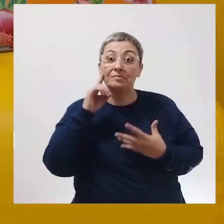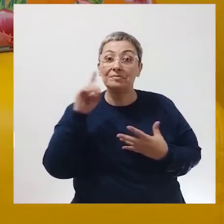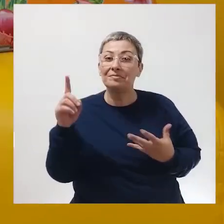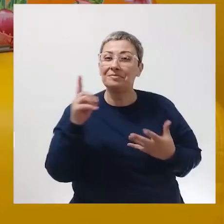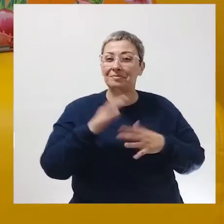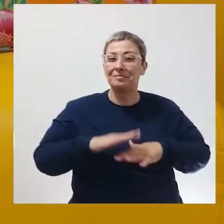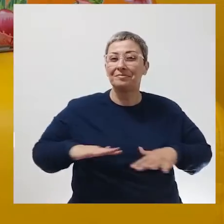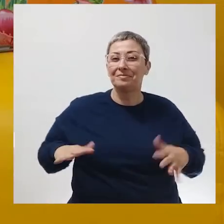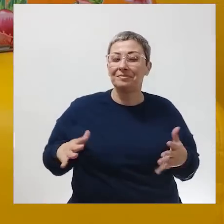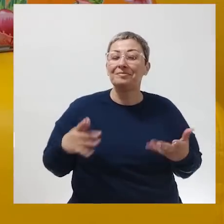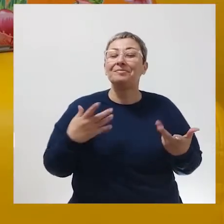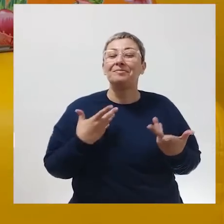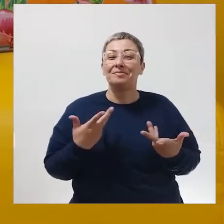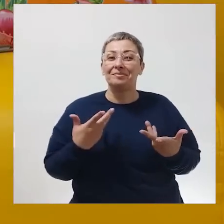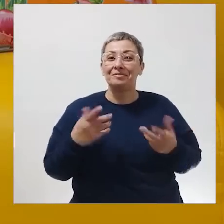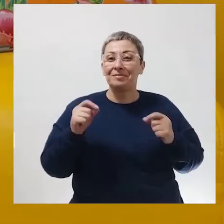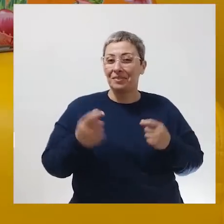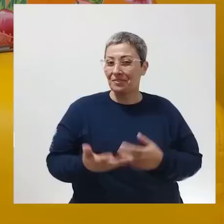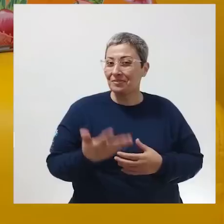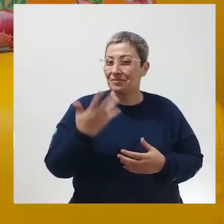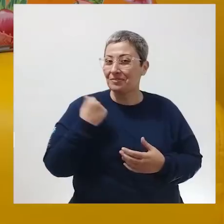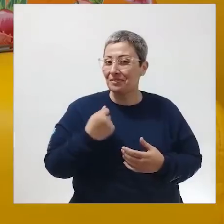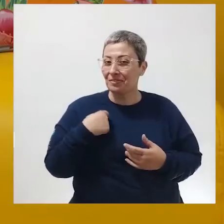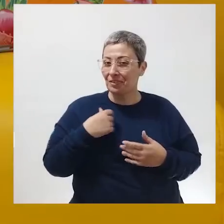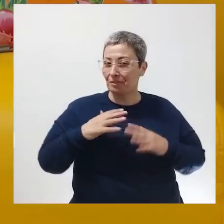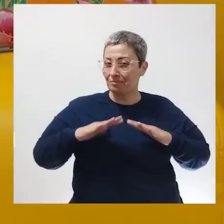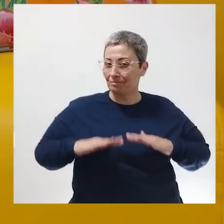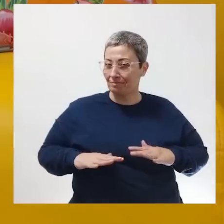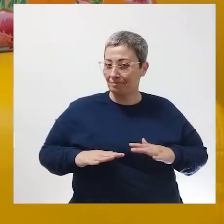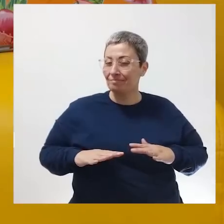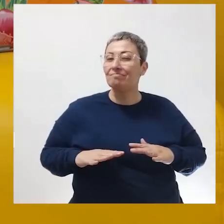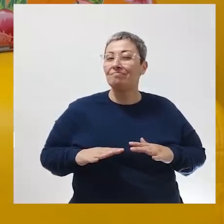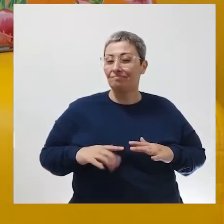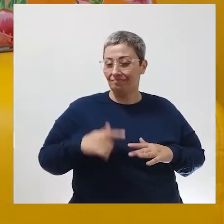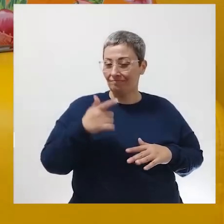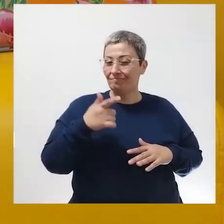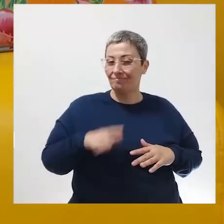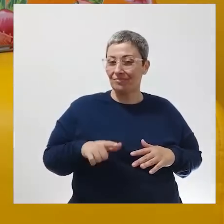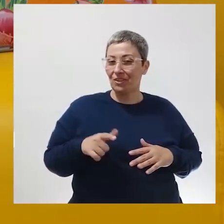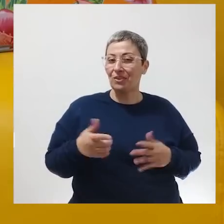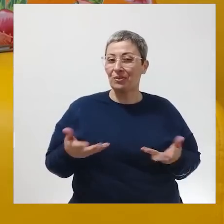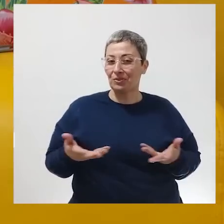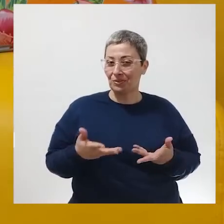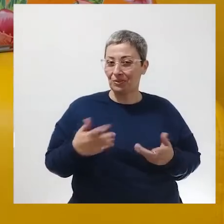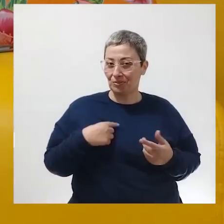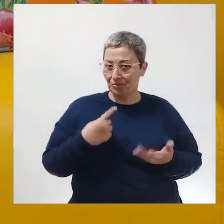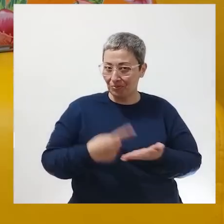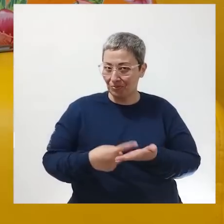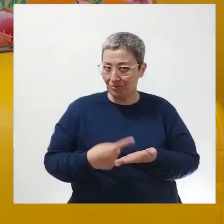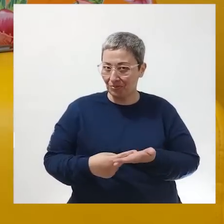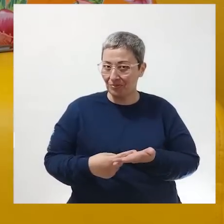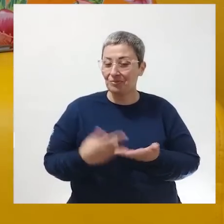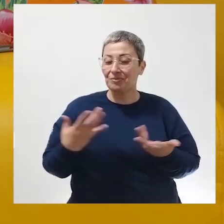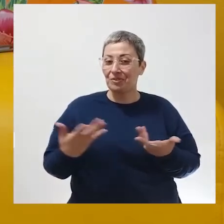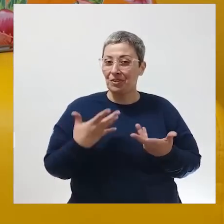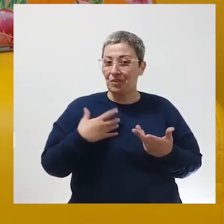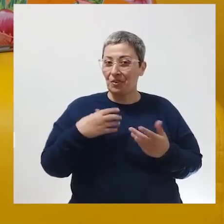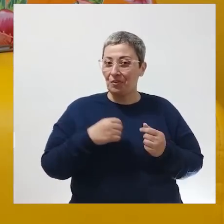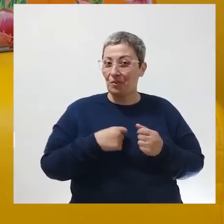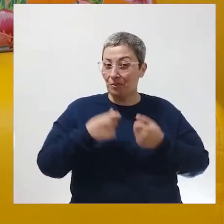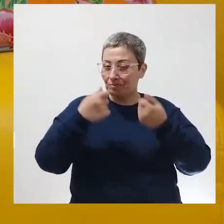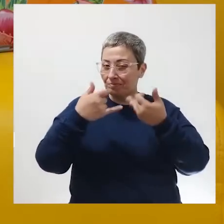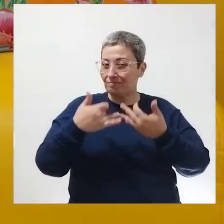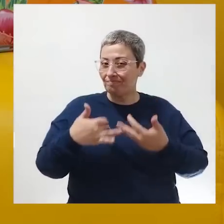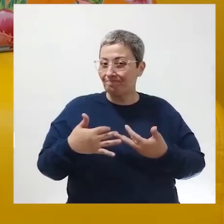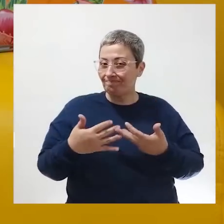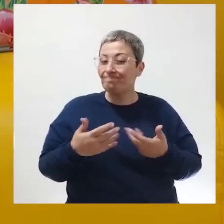Bom dia, crianças! Vamos ficar por aqui mais hoje, combinado? Vou